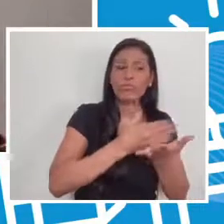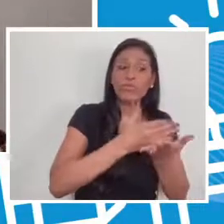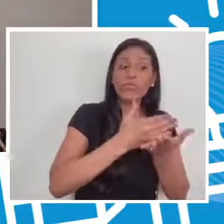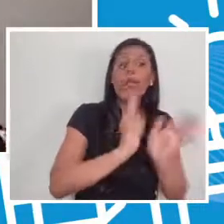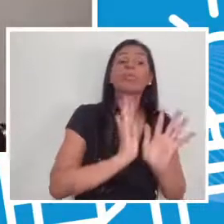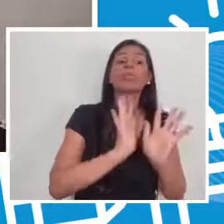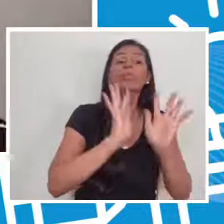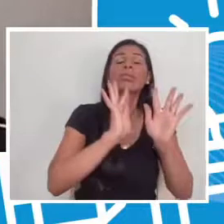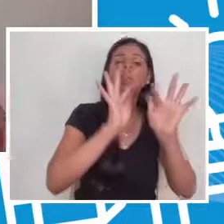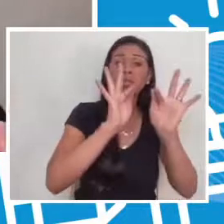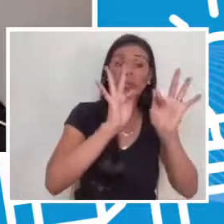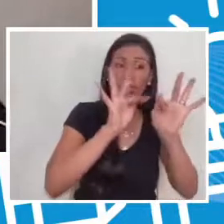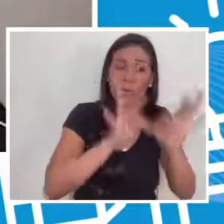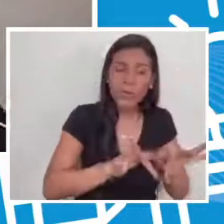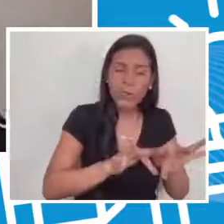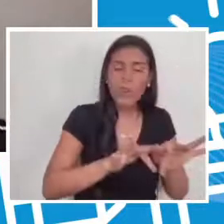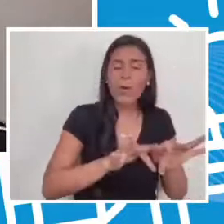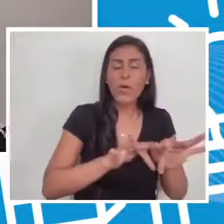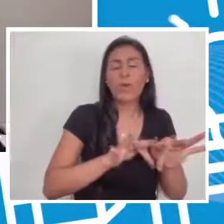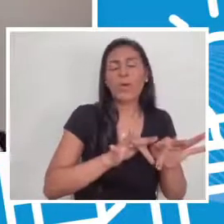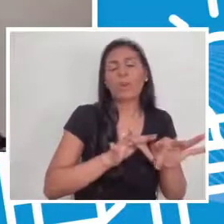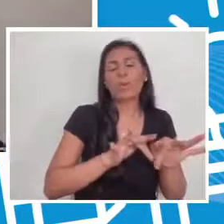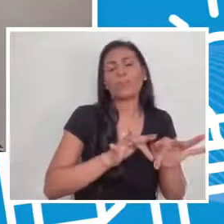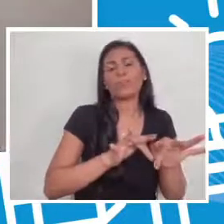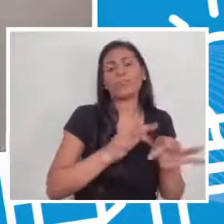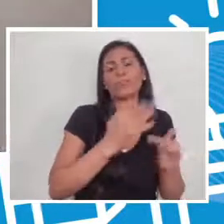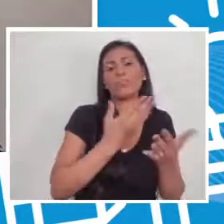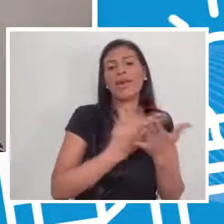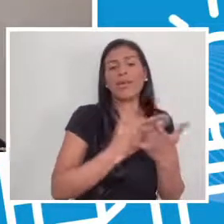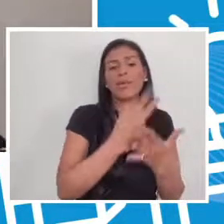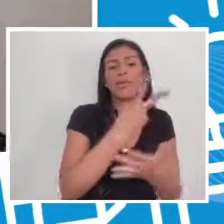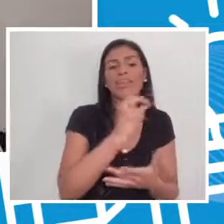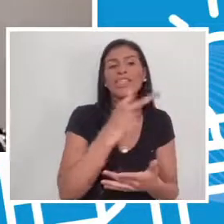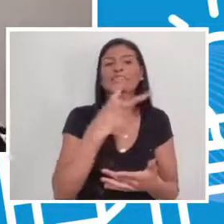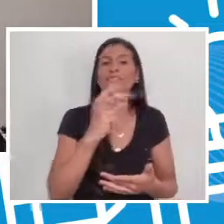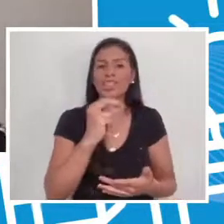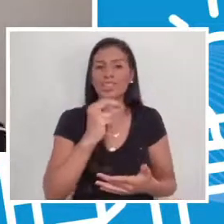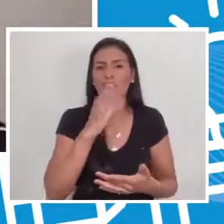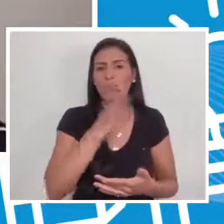esse seminário, esse webinário aqui, ele pretende